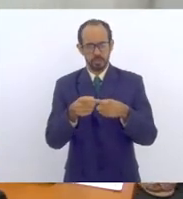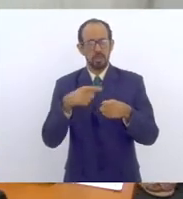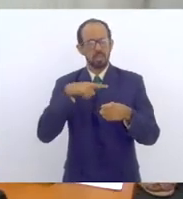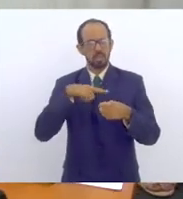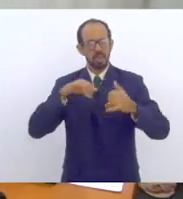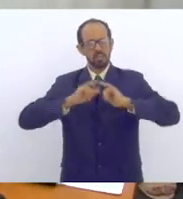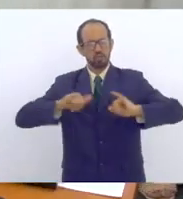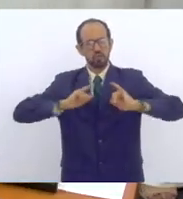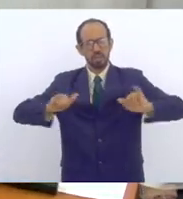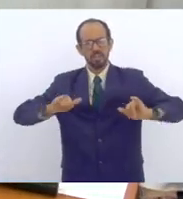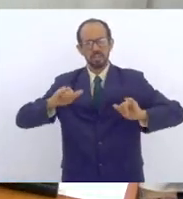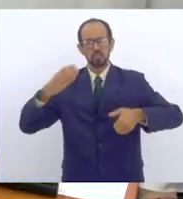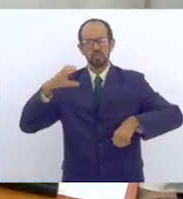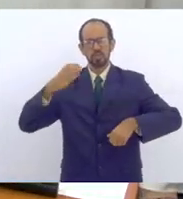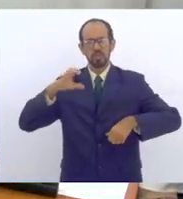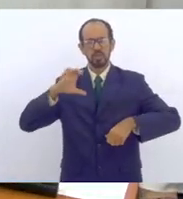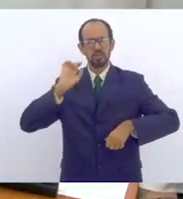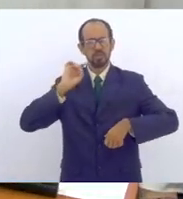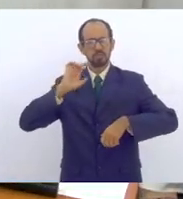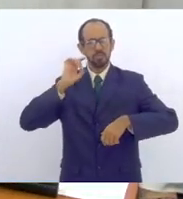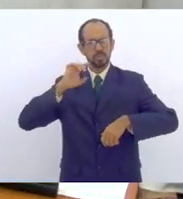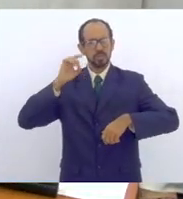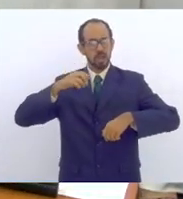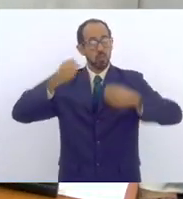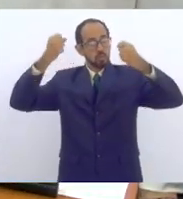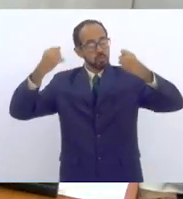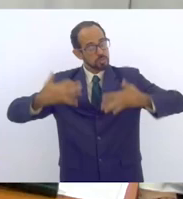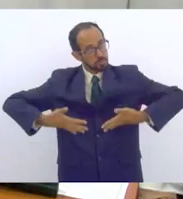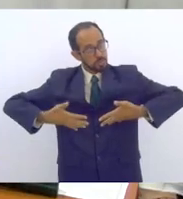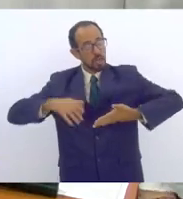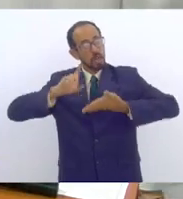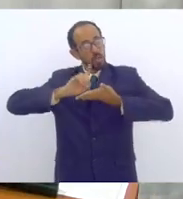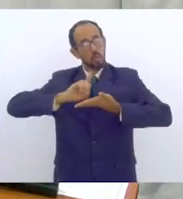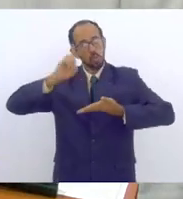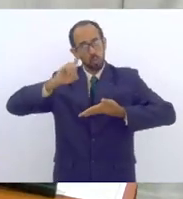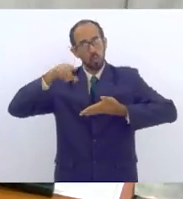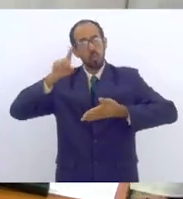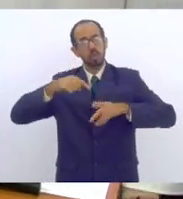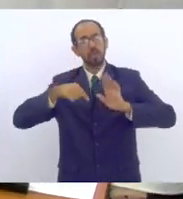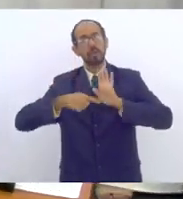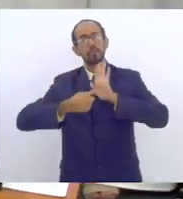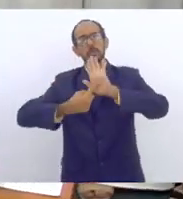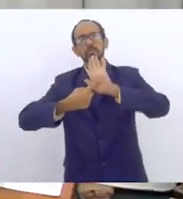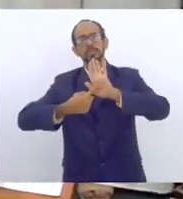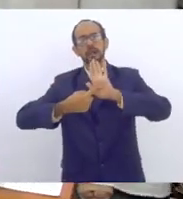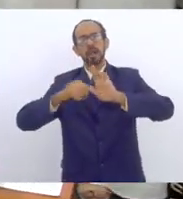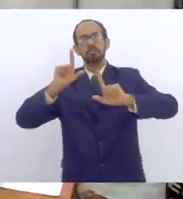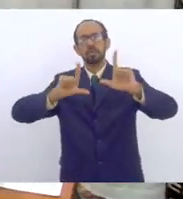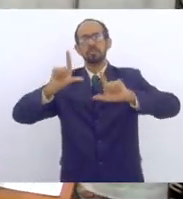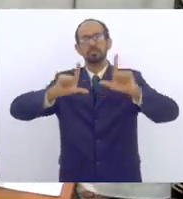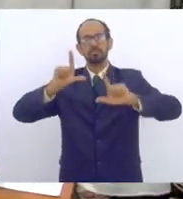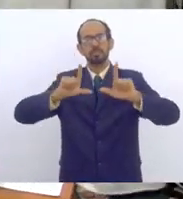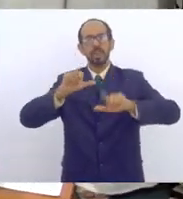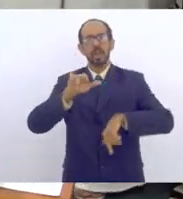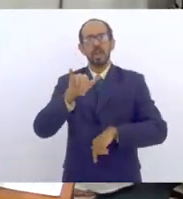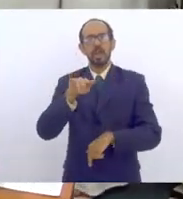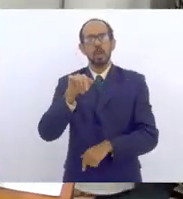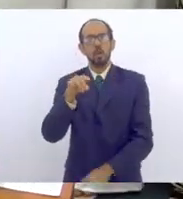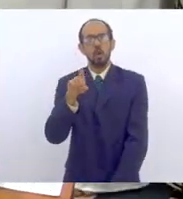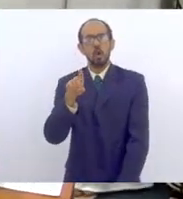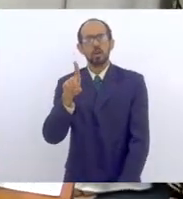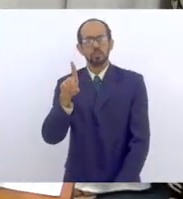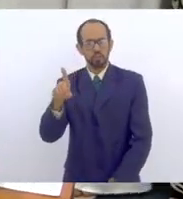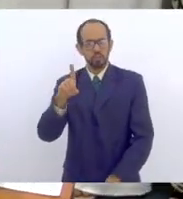em especial quadro explica Doutor que é exibido semanalmente pela Record TV Rio e também